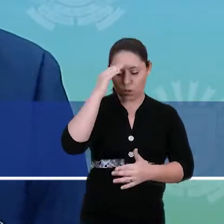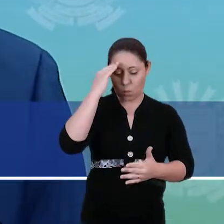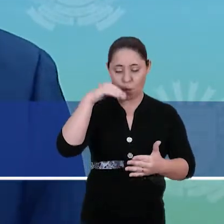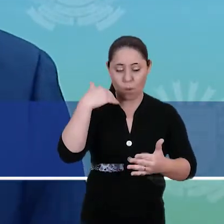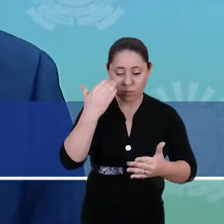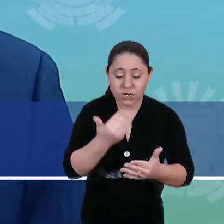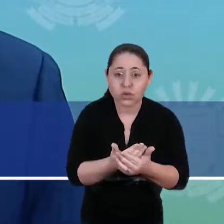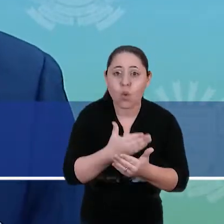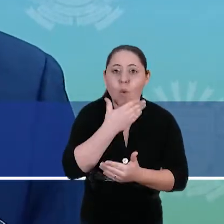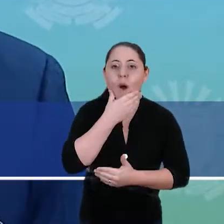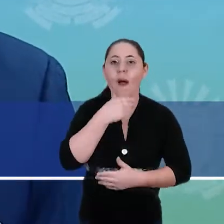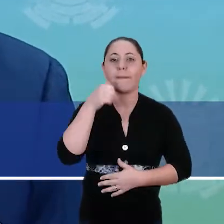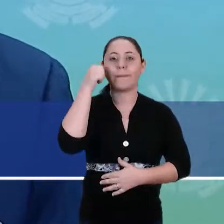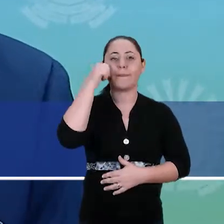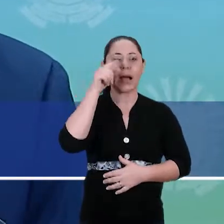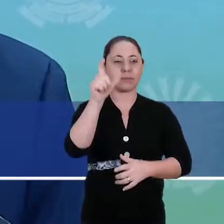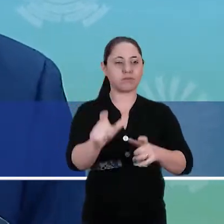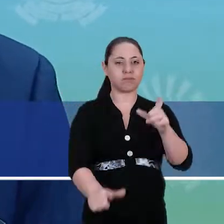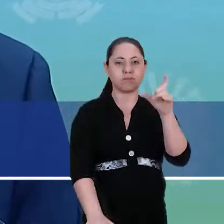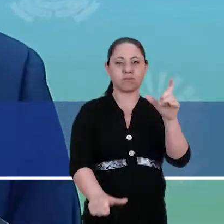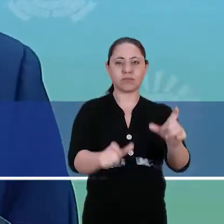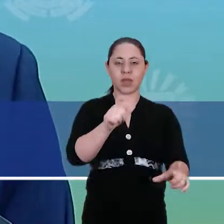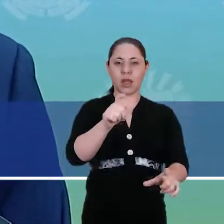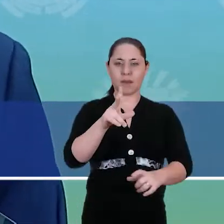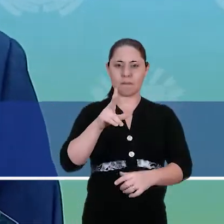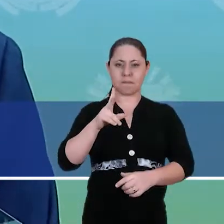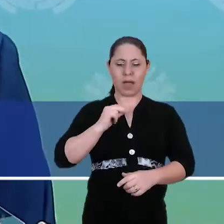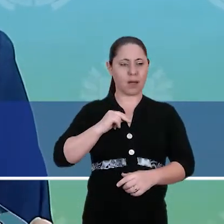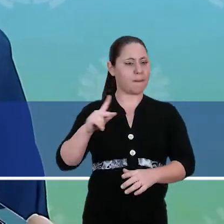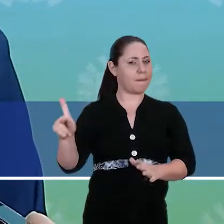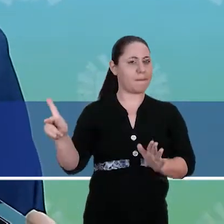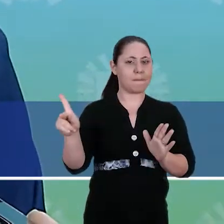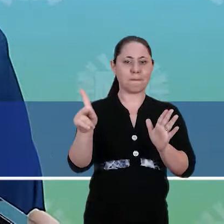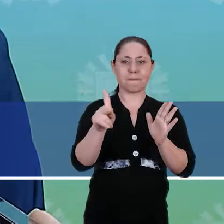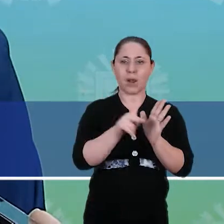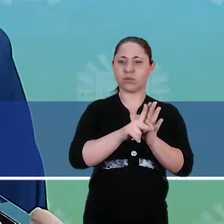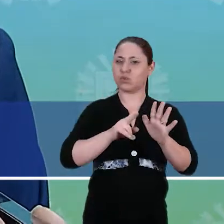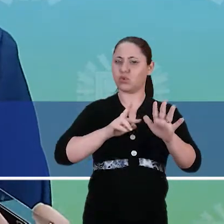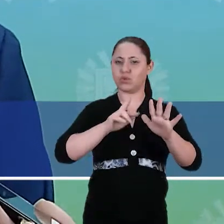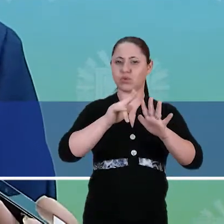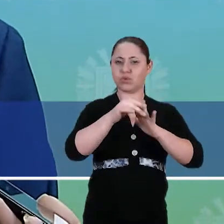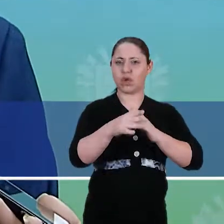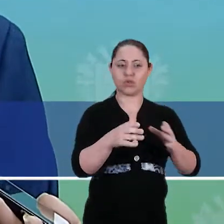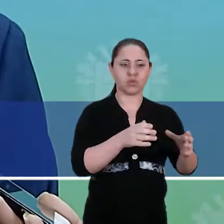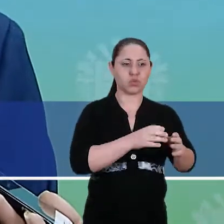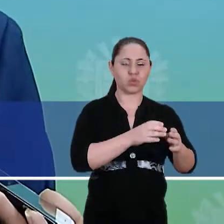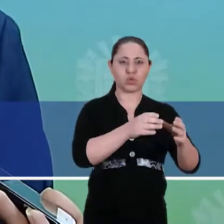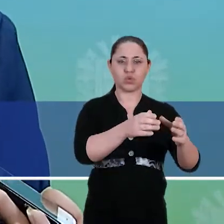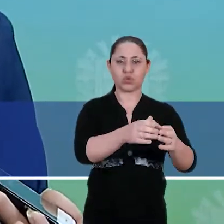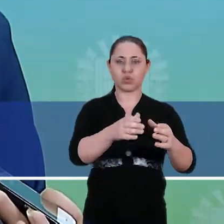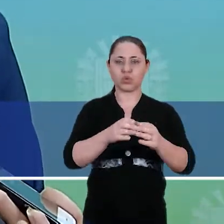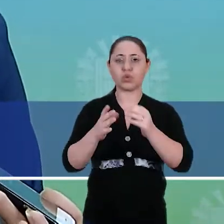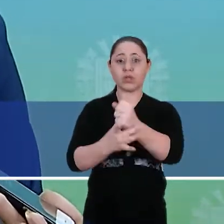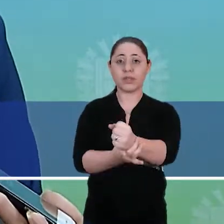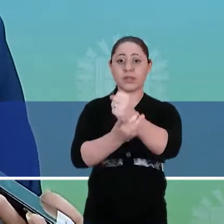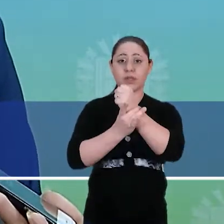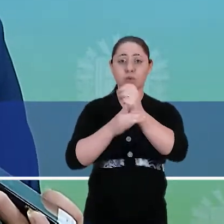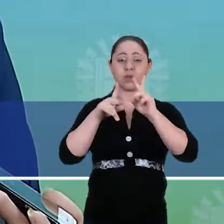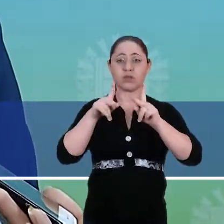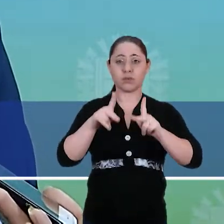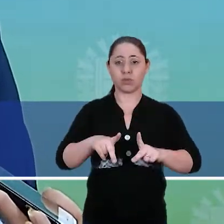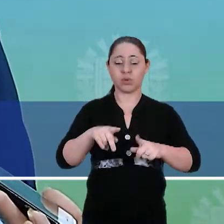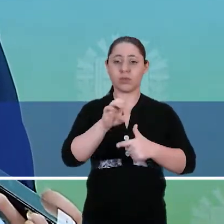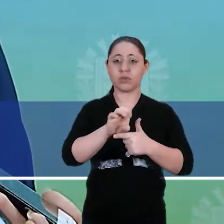consegue homenagear homens e mulheres que pertencem às diversas instituições da